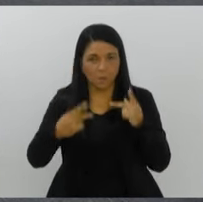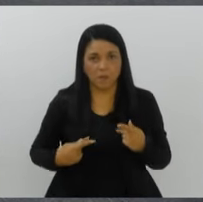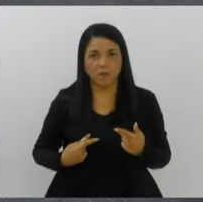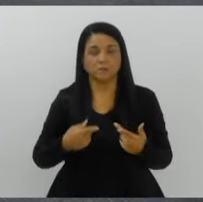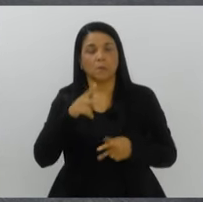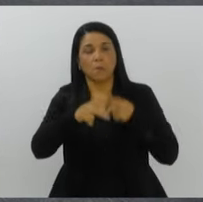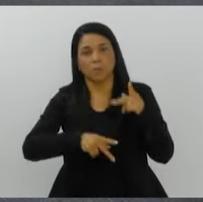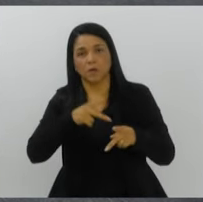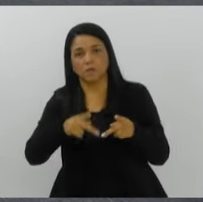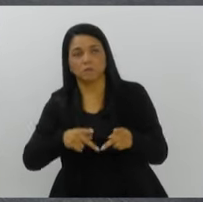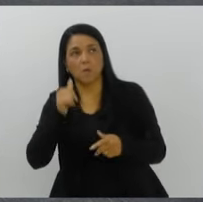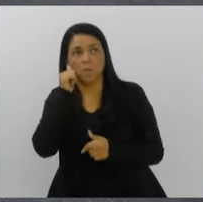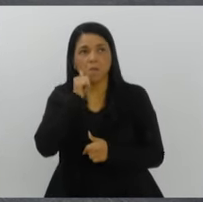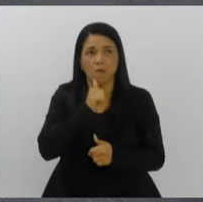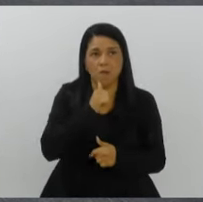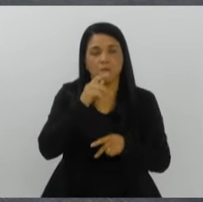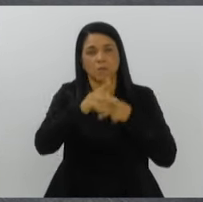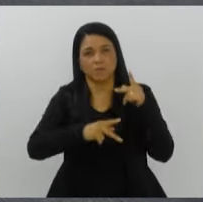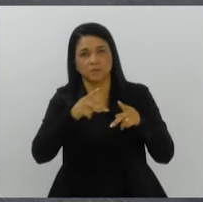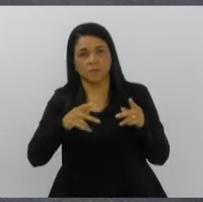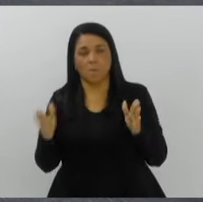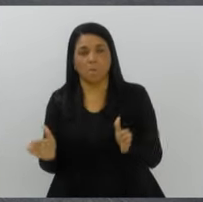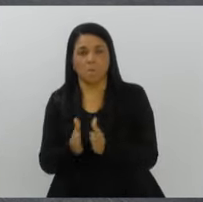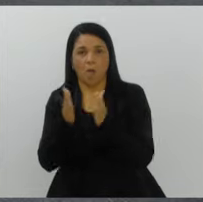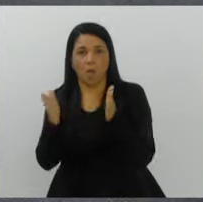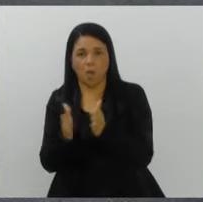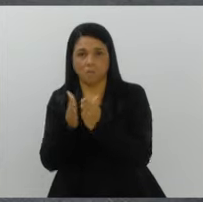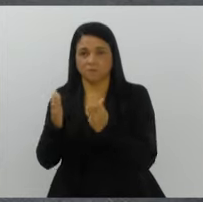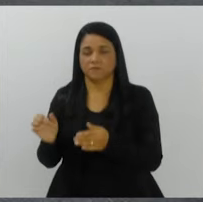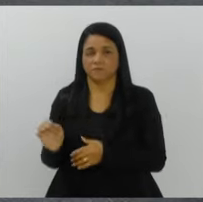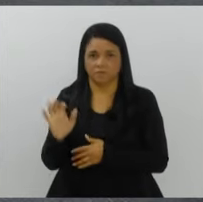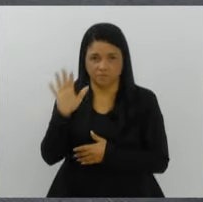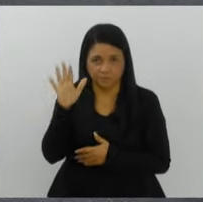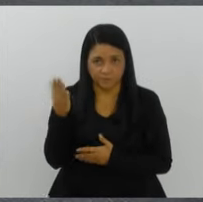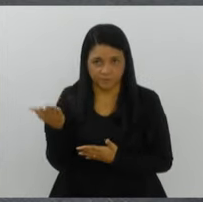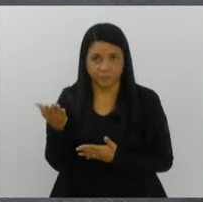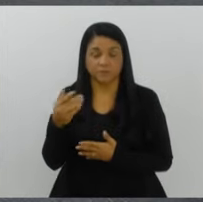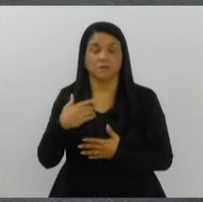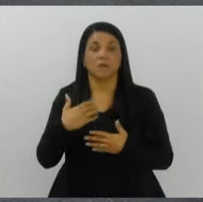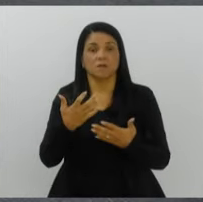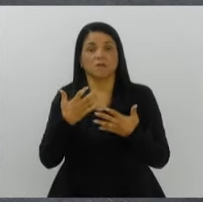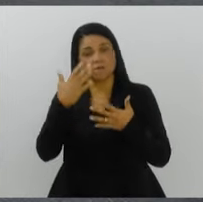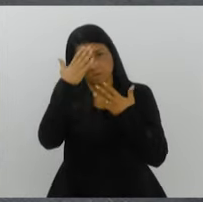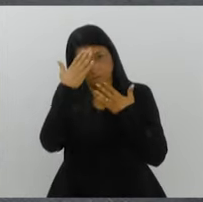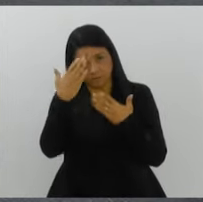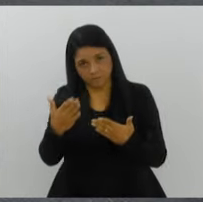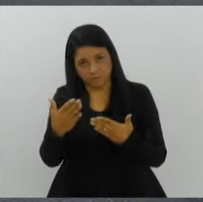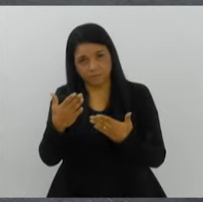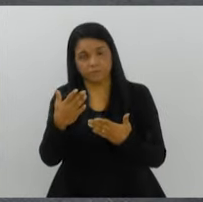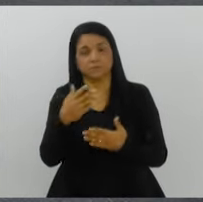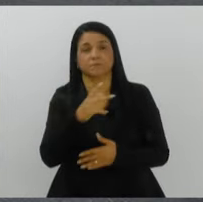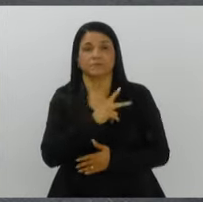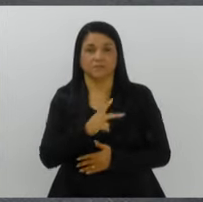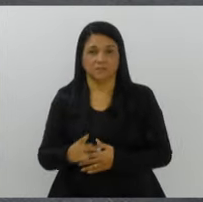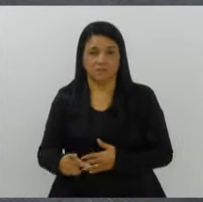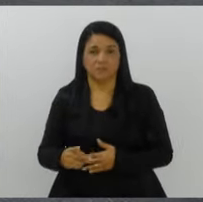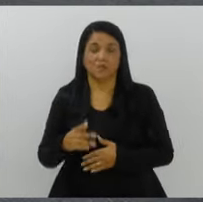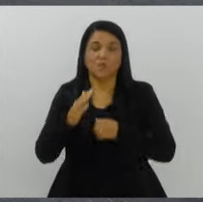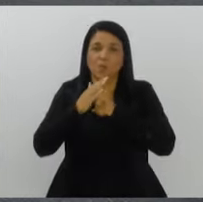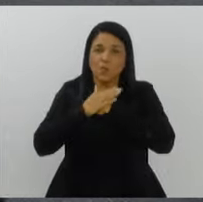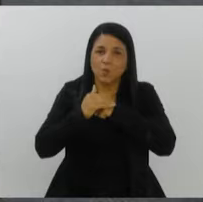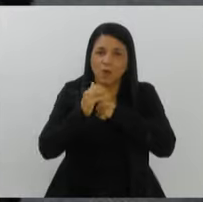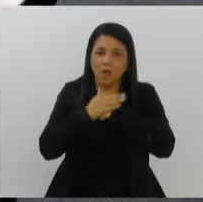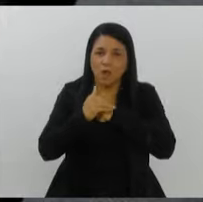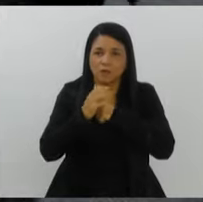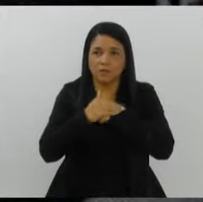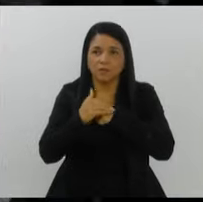negra, da população pobre e favelada. Mas quero agradecer também, senhora presidenta, o carinho que eu tenho